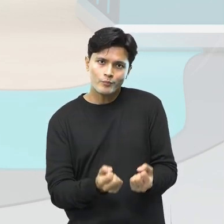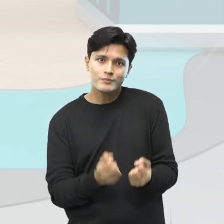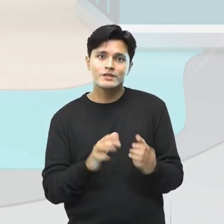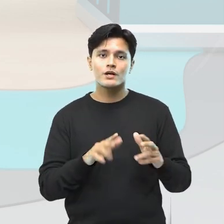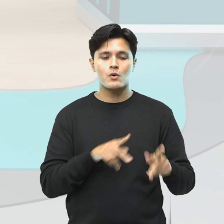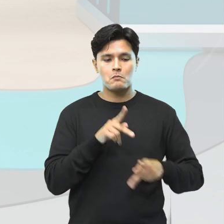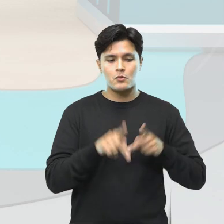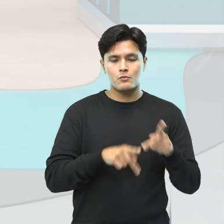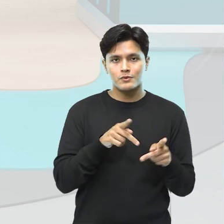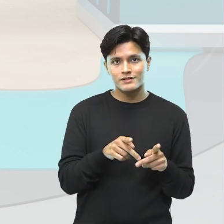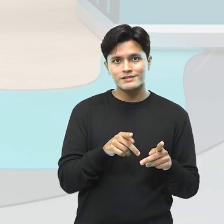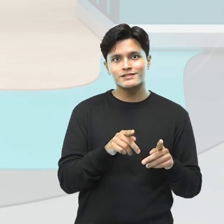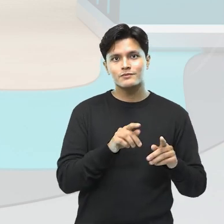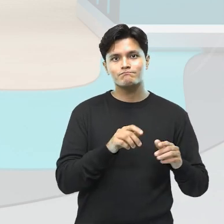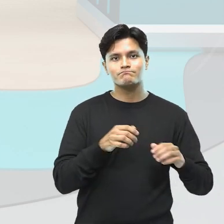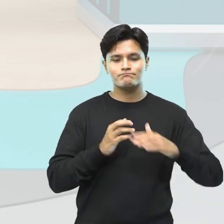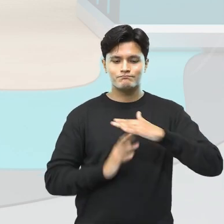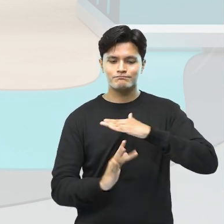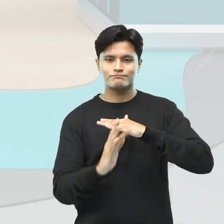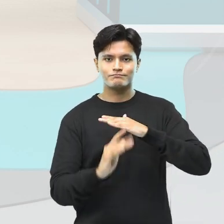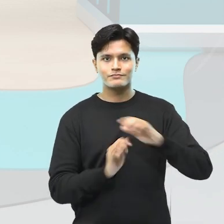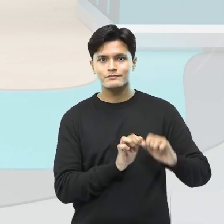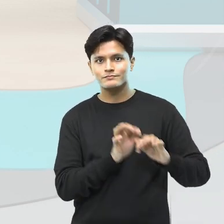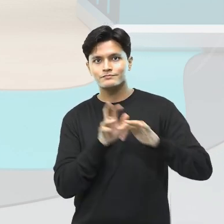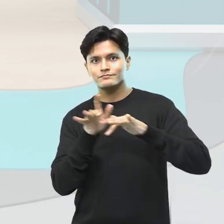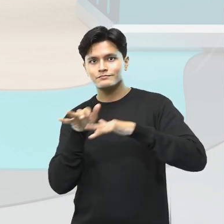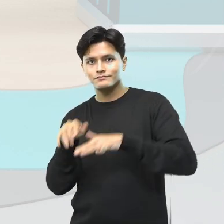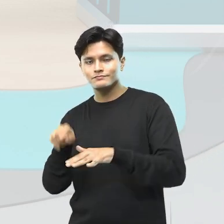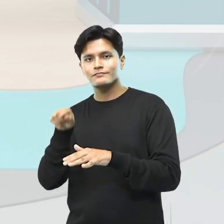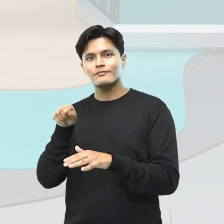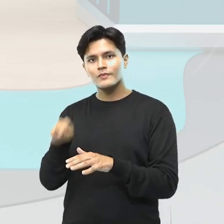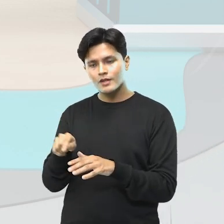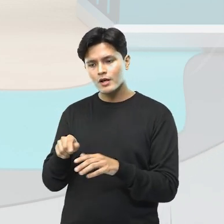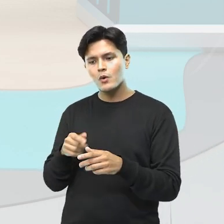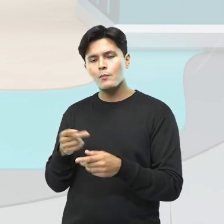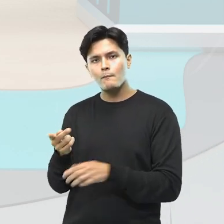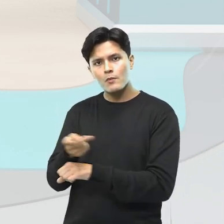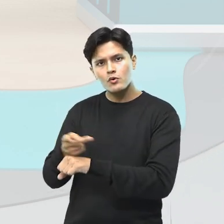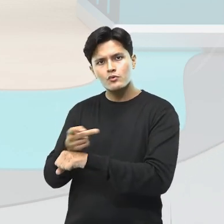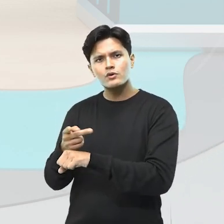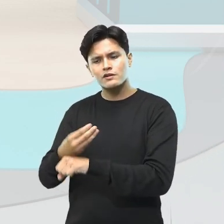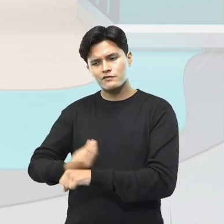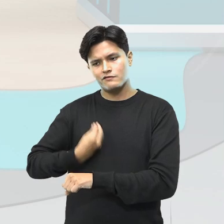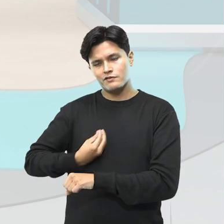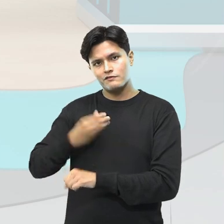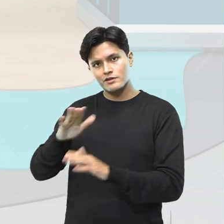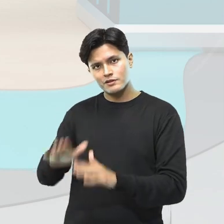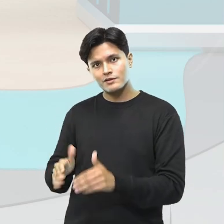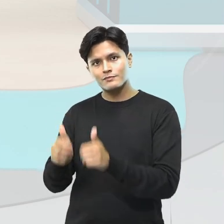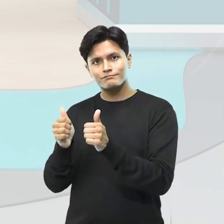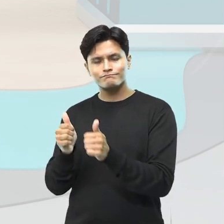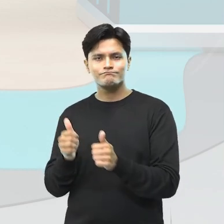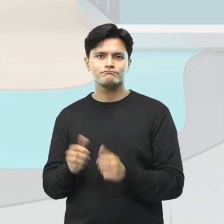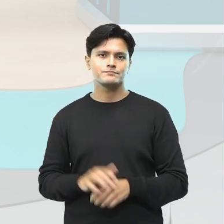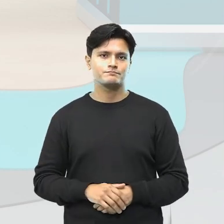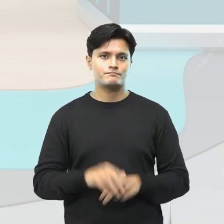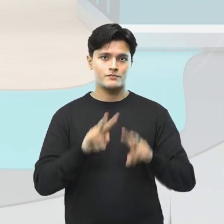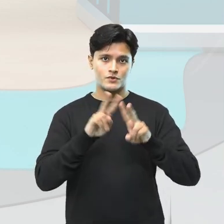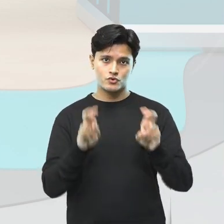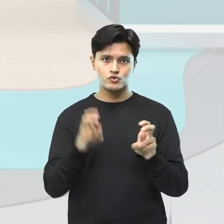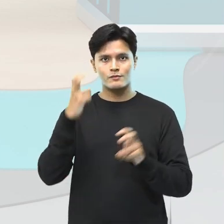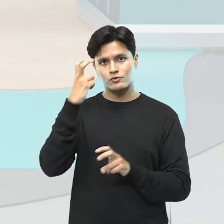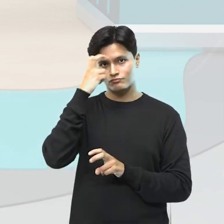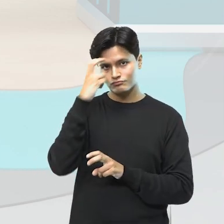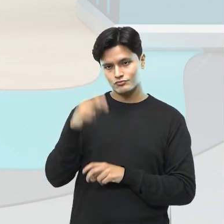a migrar para outras regiões em busca de melhores condições de vida. E vamos falar um pouquinho de cultura, né? O Nordeste